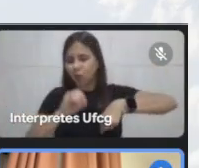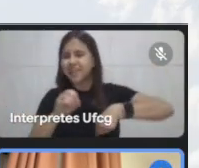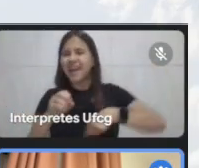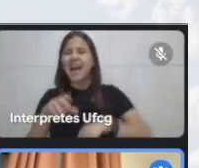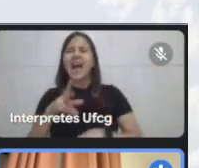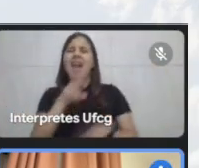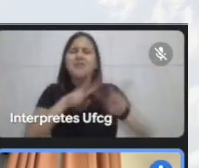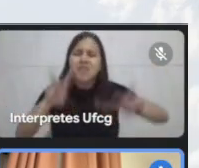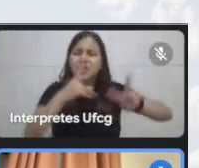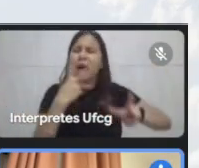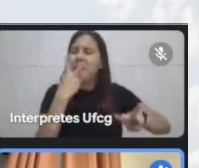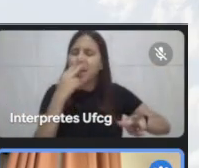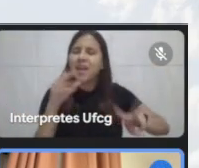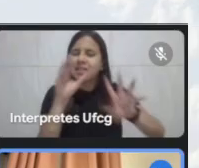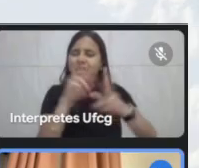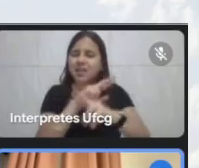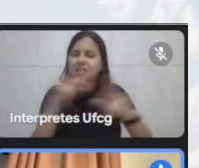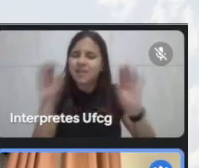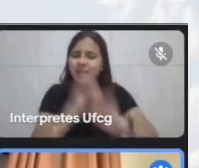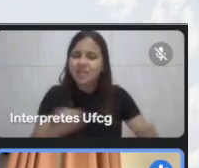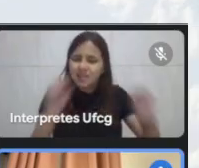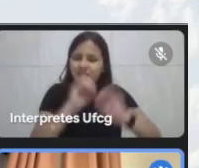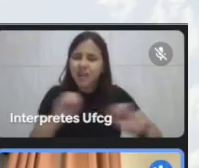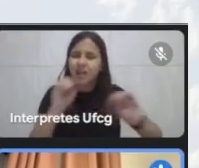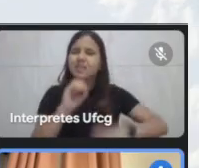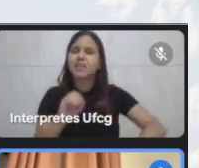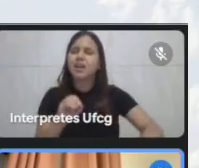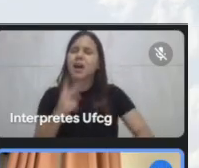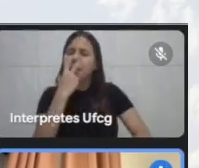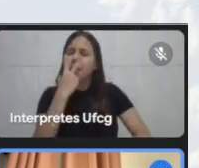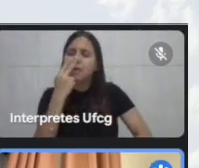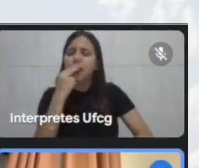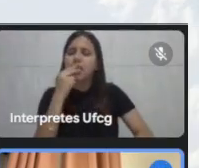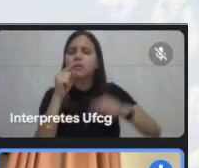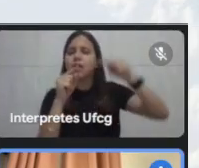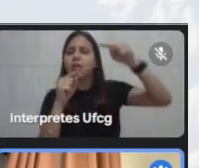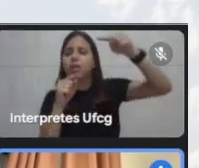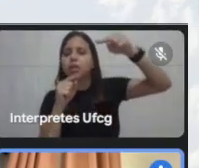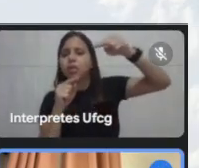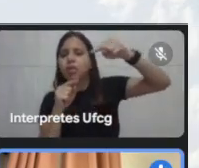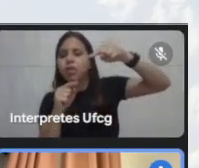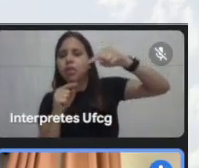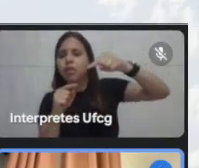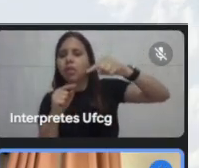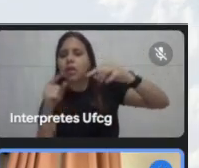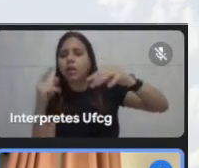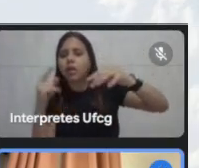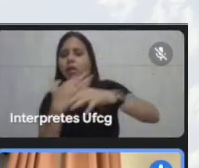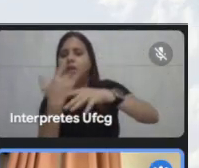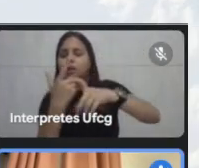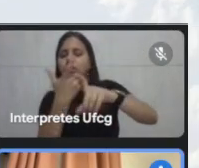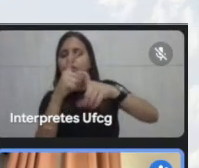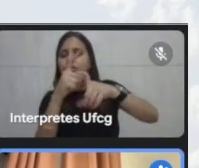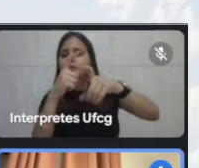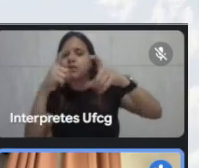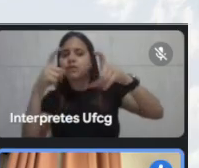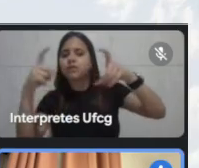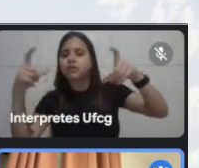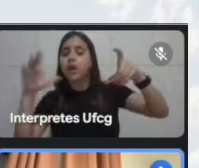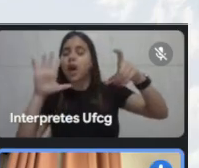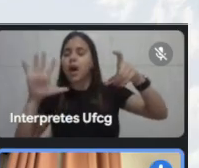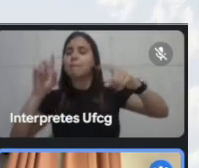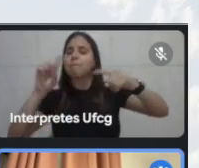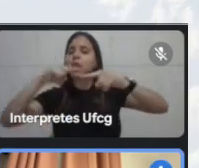diferença, porque a curva de crescimento urbano ela vai decaindo ao longo do tempo. Então, a gente tem um crescimento muito acelerado, e ao longo do tempo ele